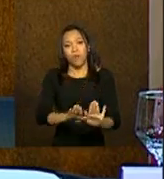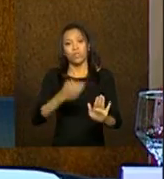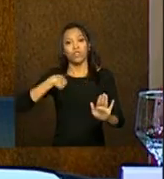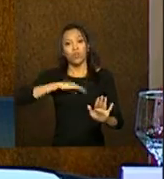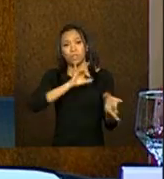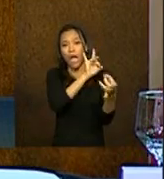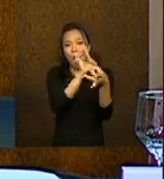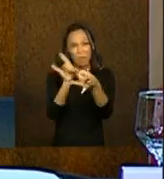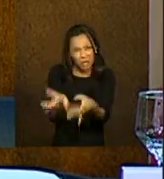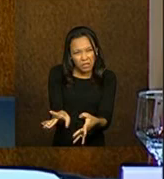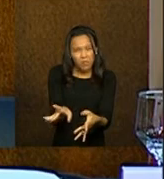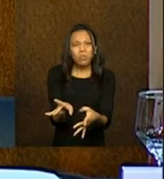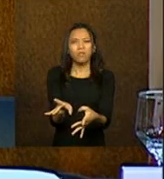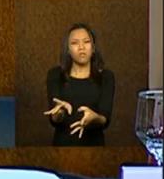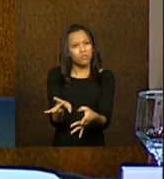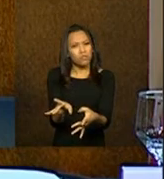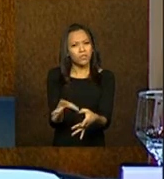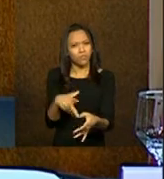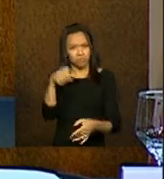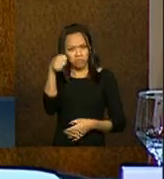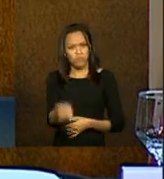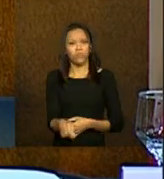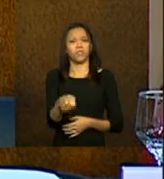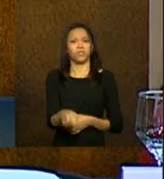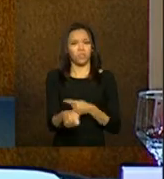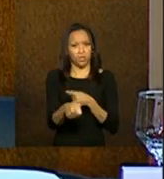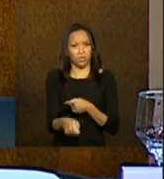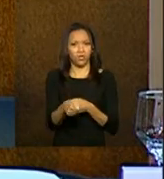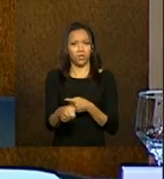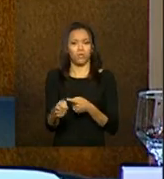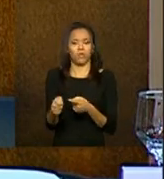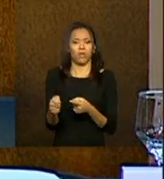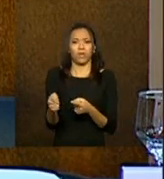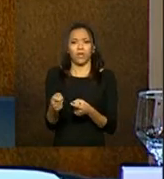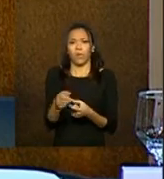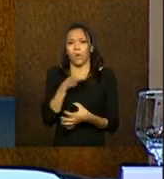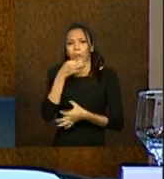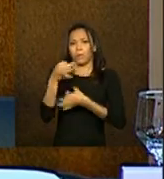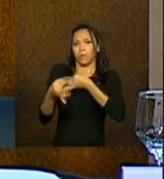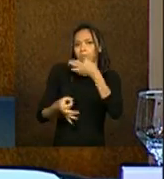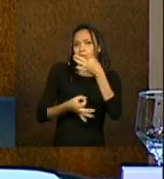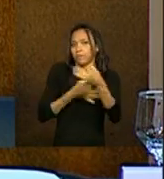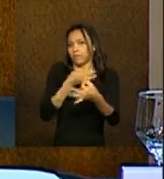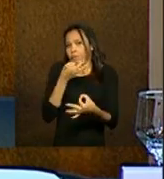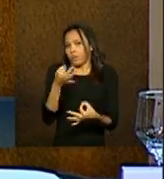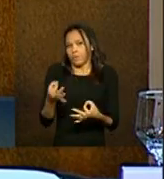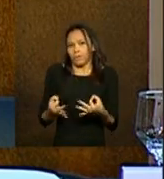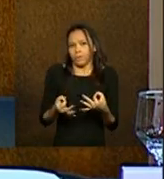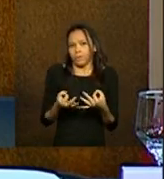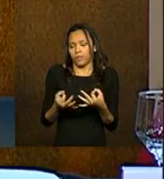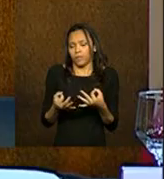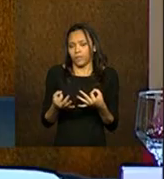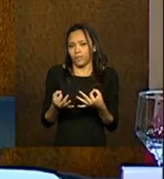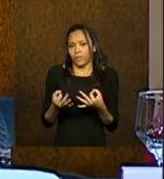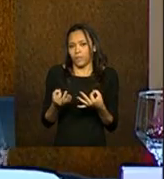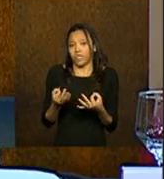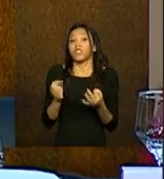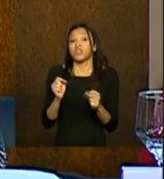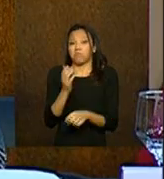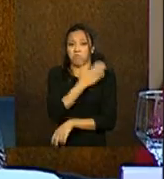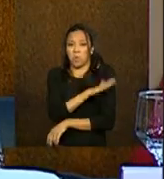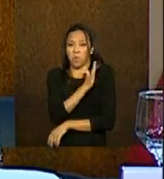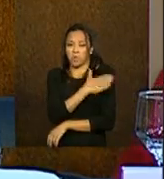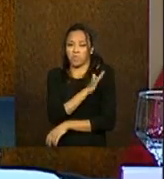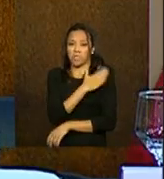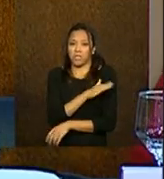rejeite de forma bastante firme insinuações eh inclusive eh preconceituosas